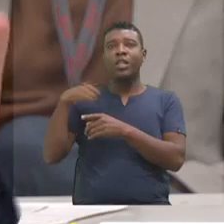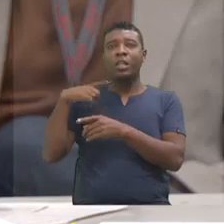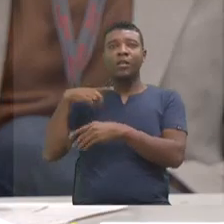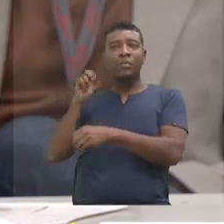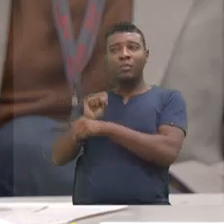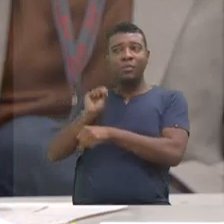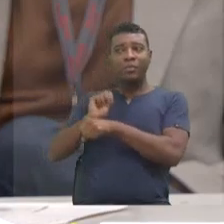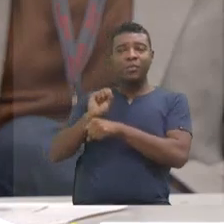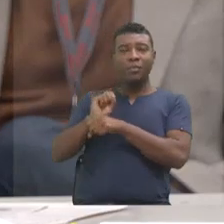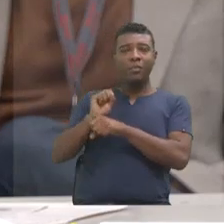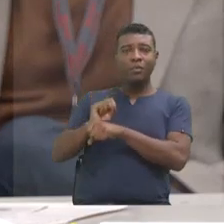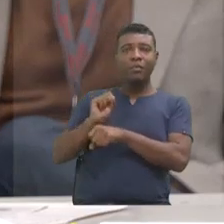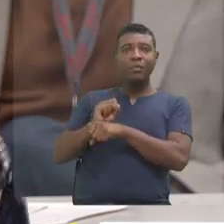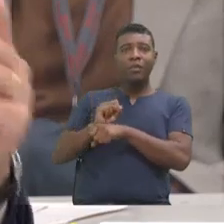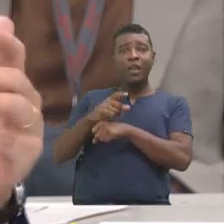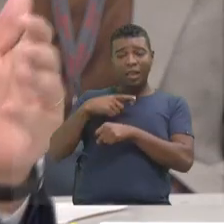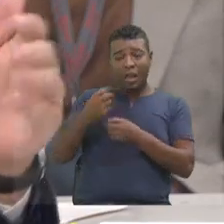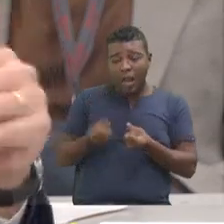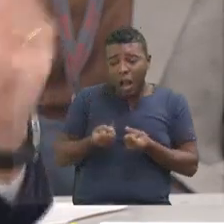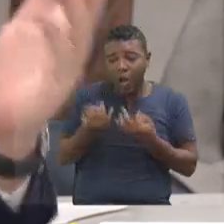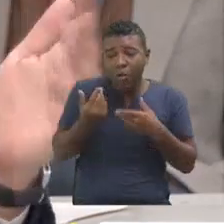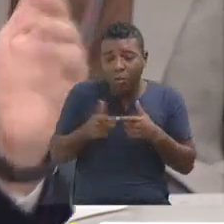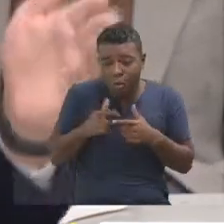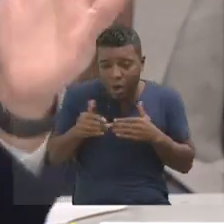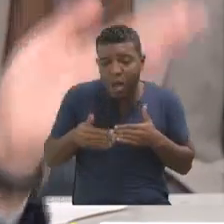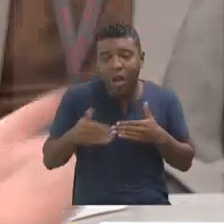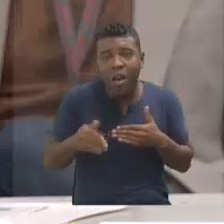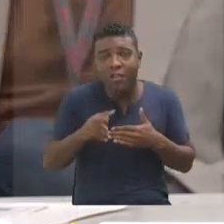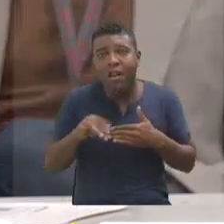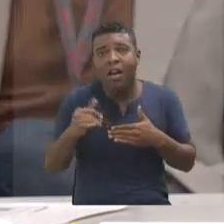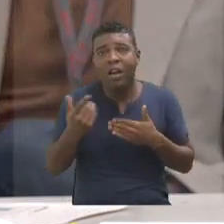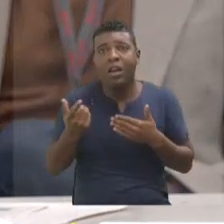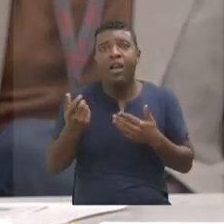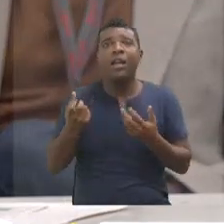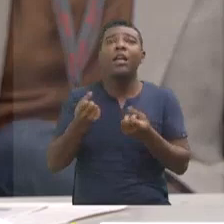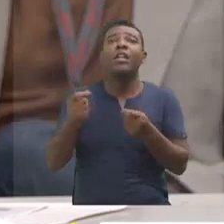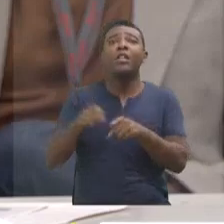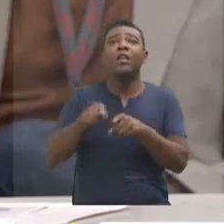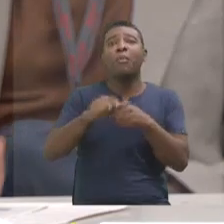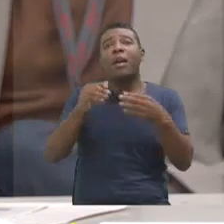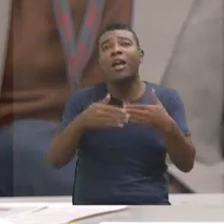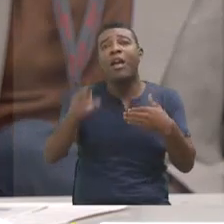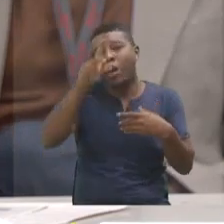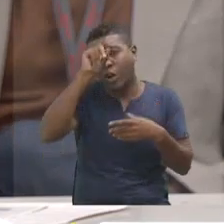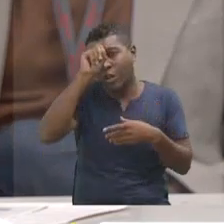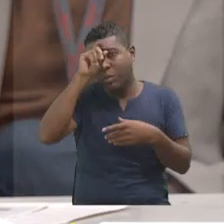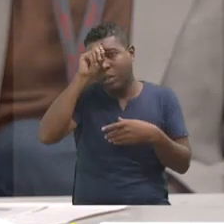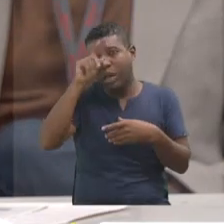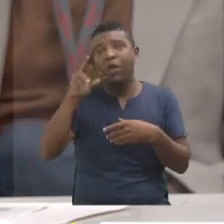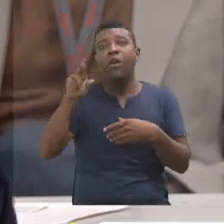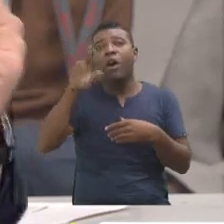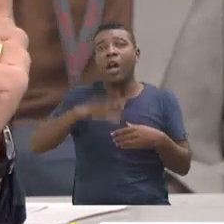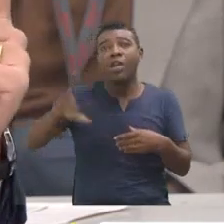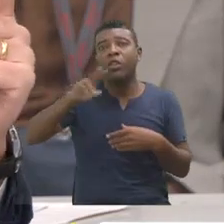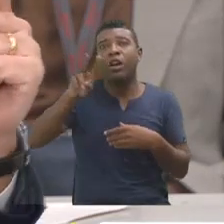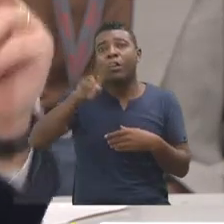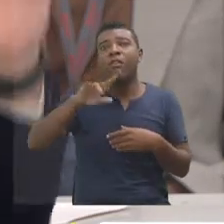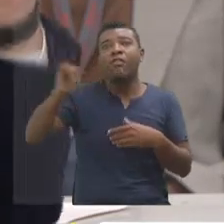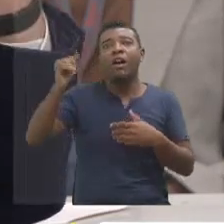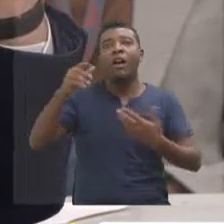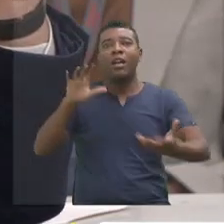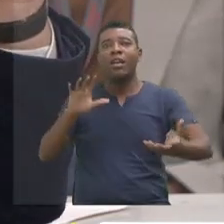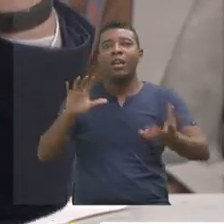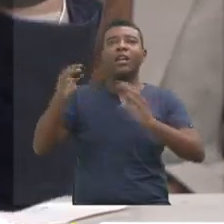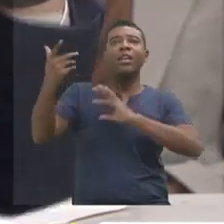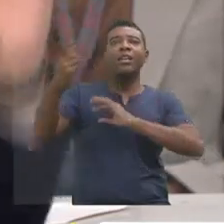a curto prazo alguns problemas e a longo prazo médio a longo prazo Hospital Regional que vai transformar aquela região junto com o de Teófilo